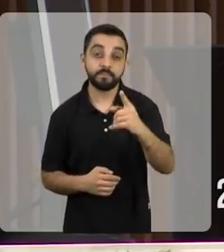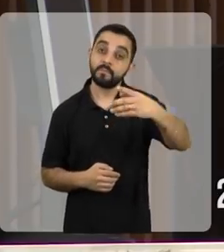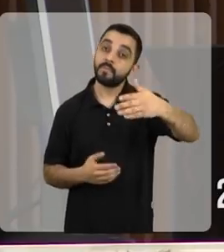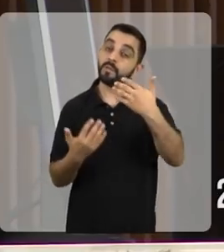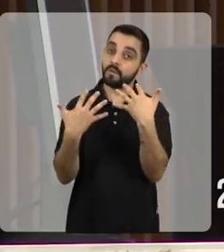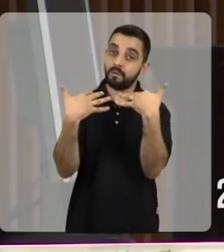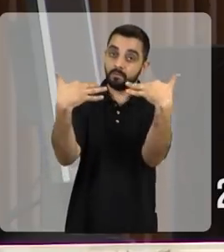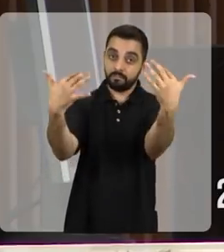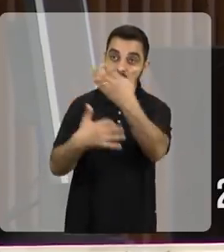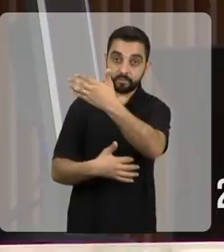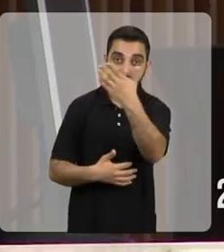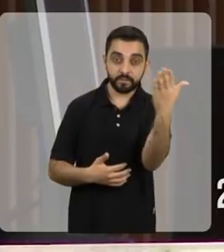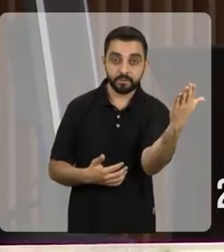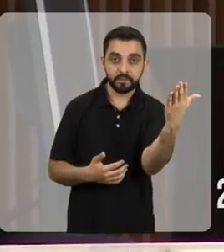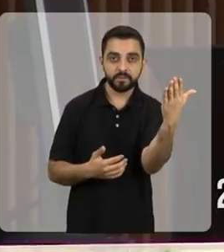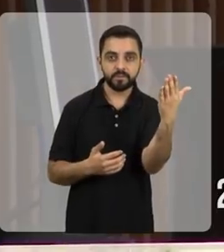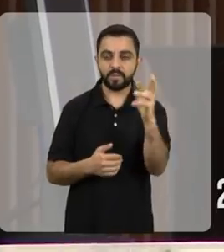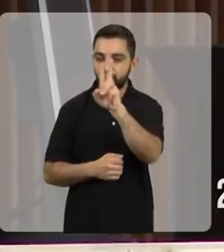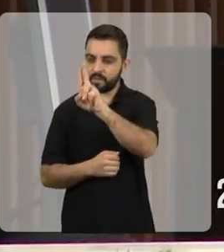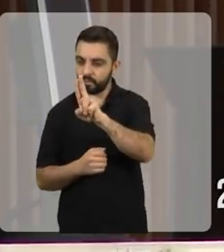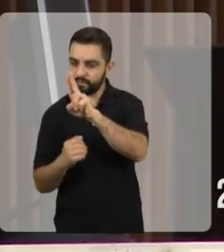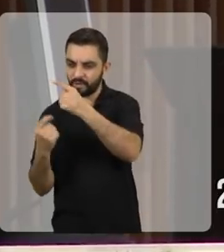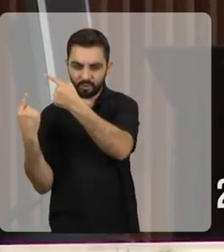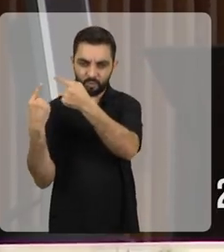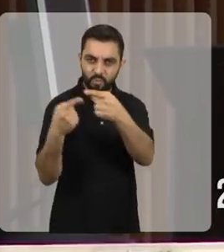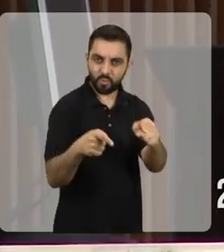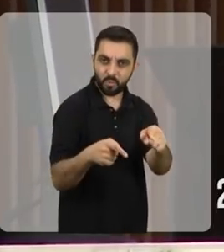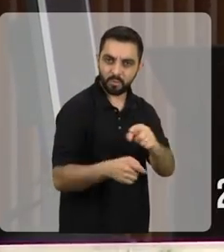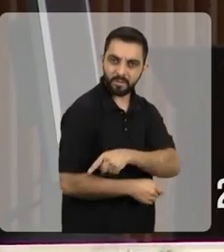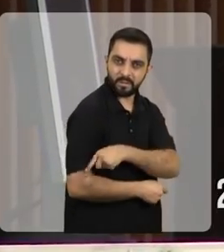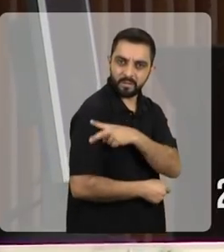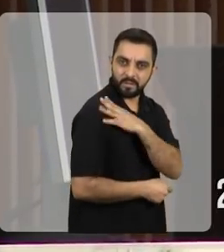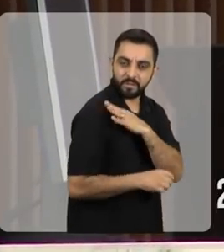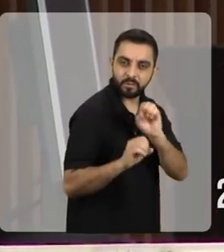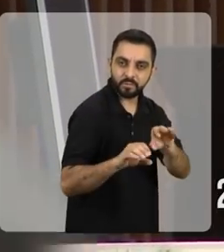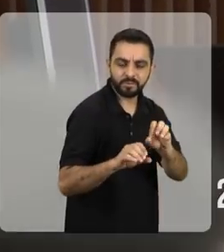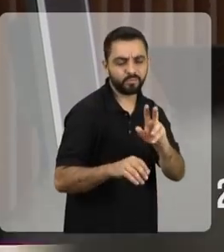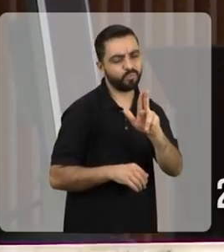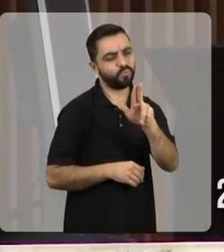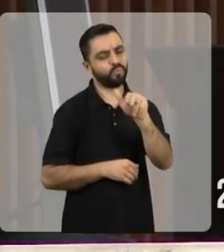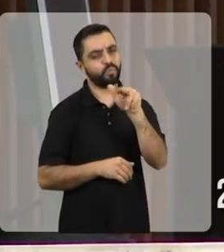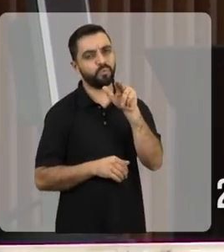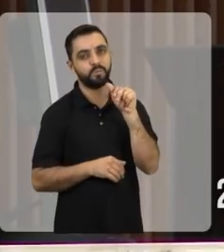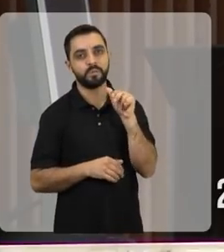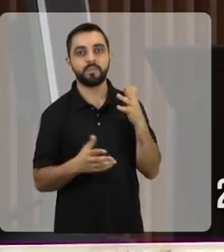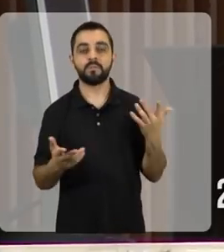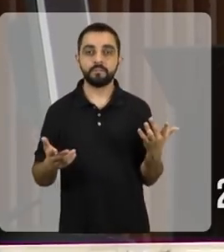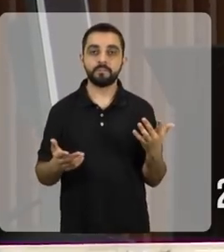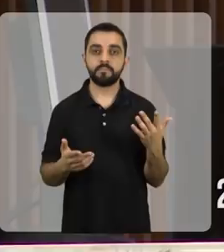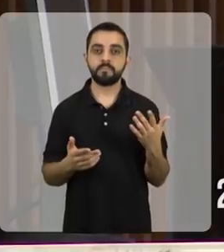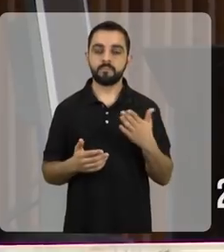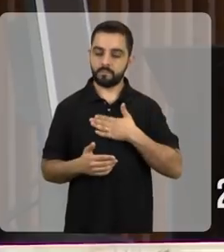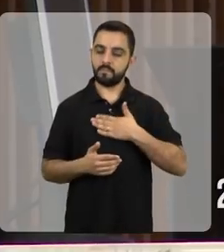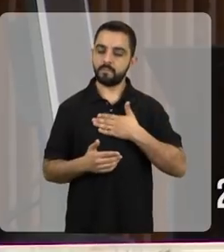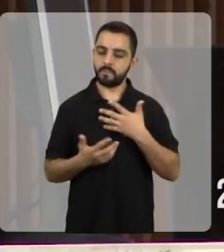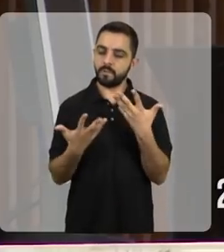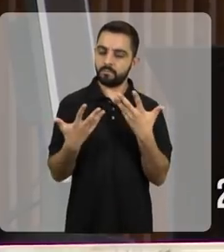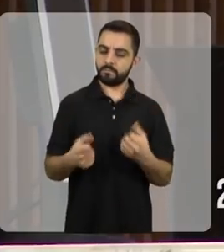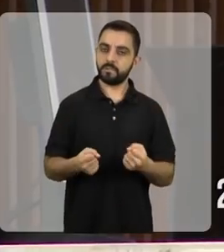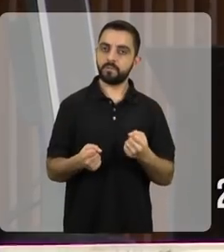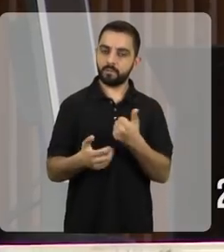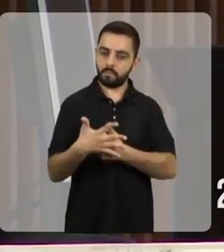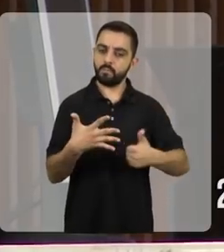deputadas as universidades não são inimigas da educação básica as universidades pelo menos falo por mim reconhecem a